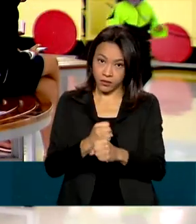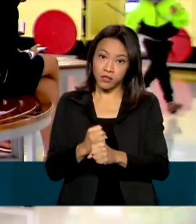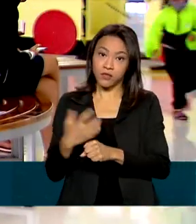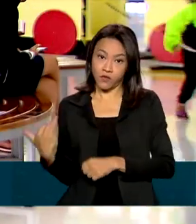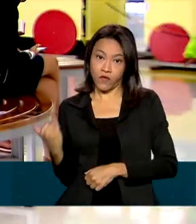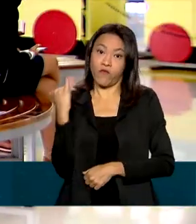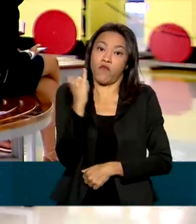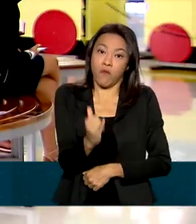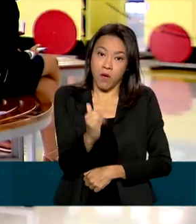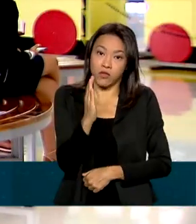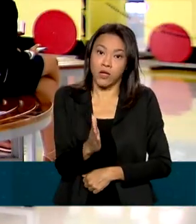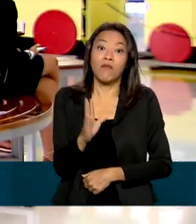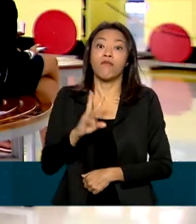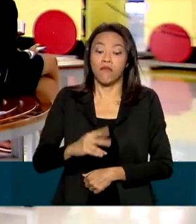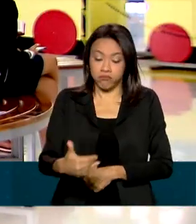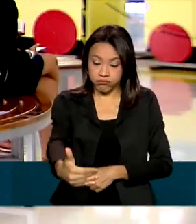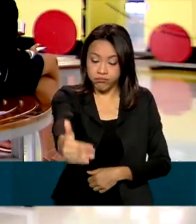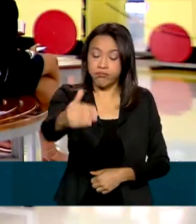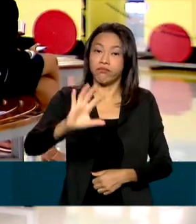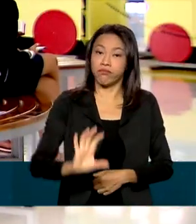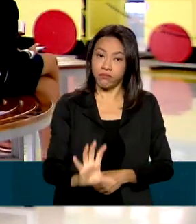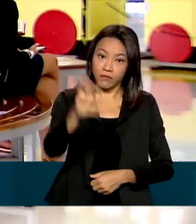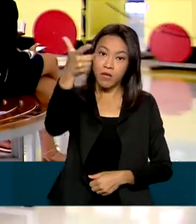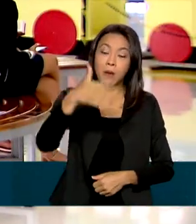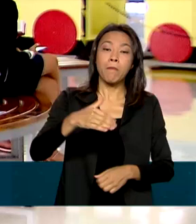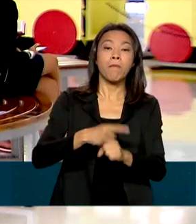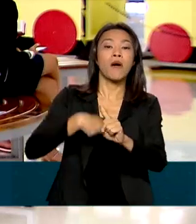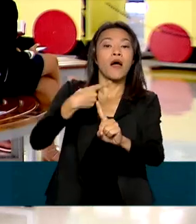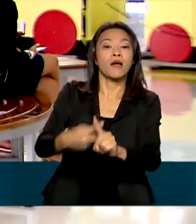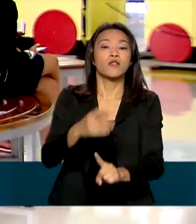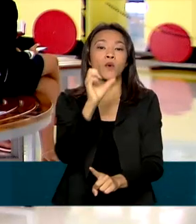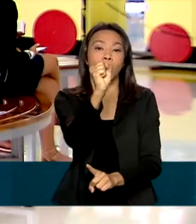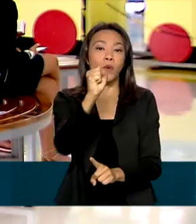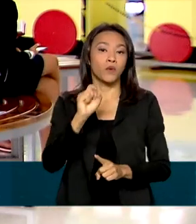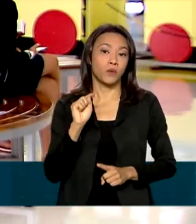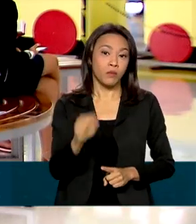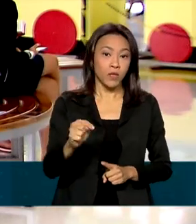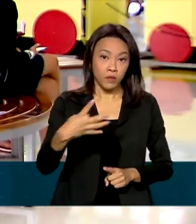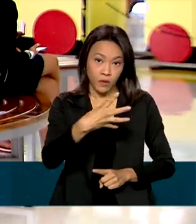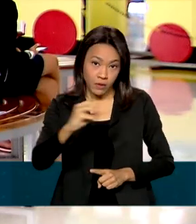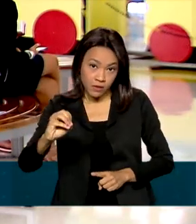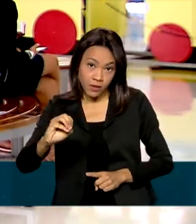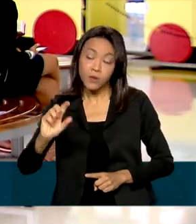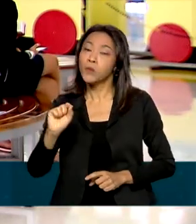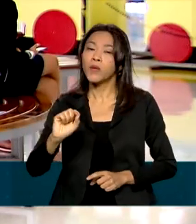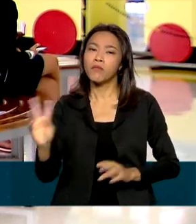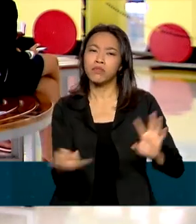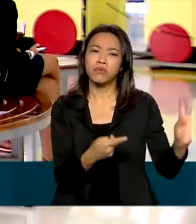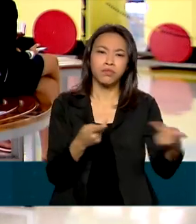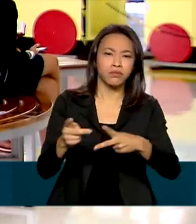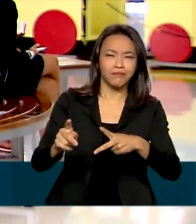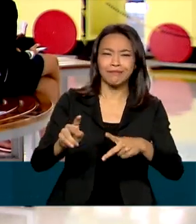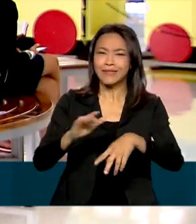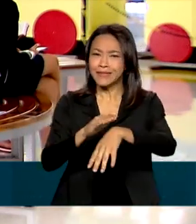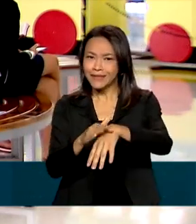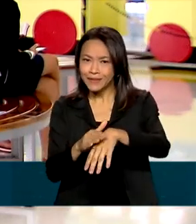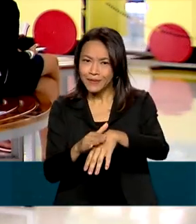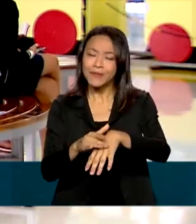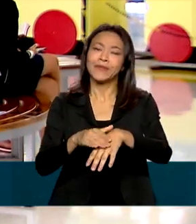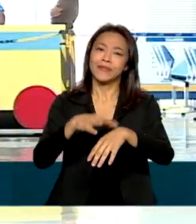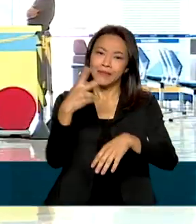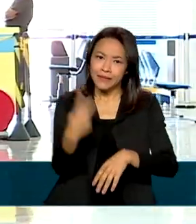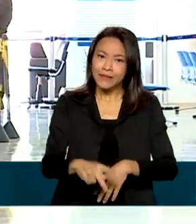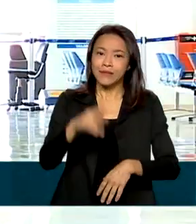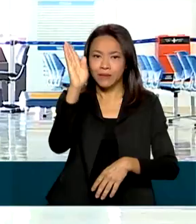INCA, devem ocorrer mais de 8.400 novos casos de câncer infanto-juvenil no